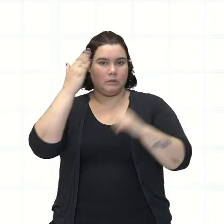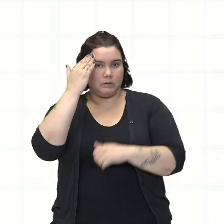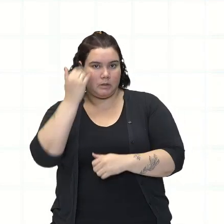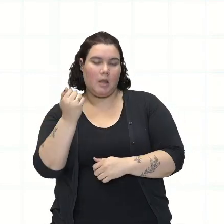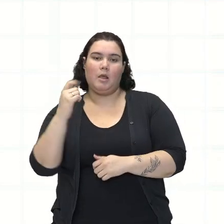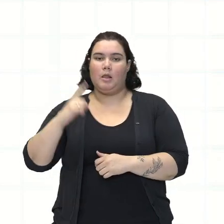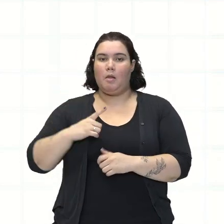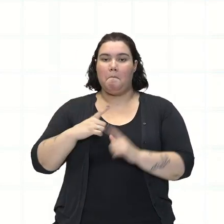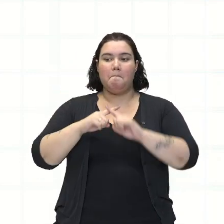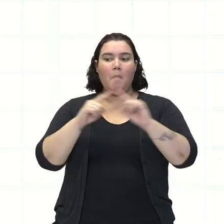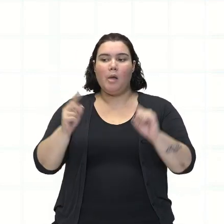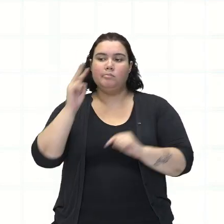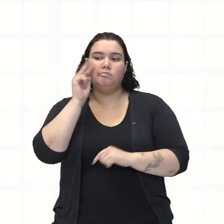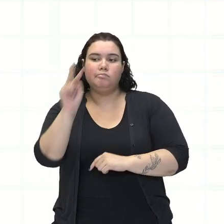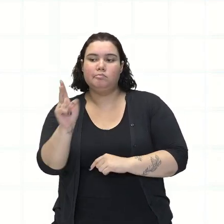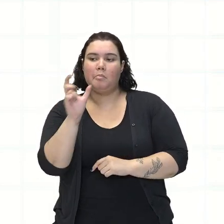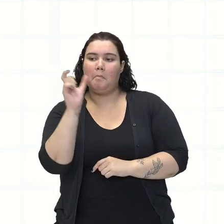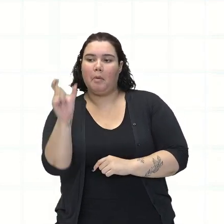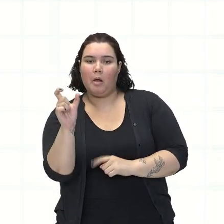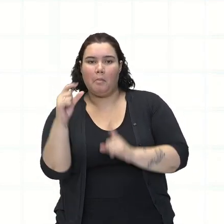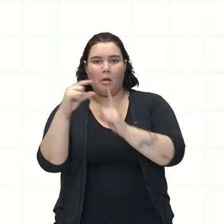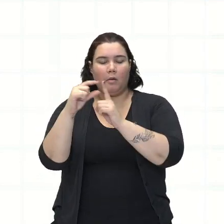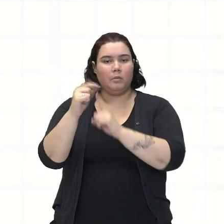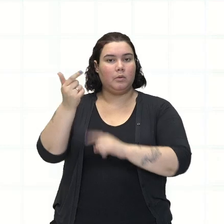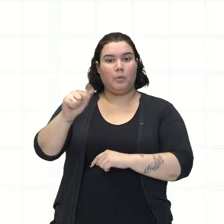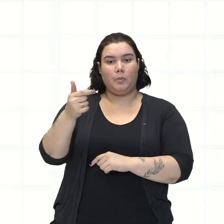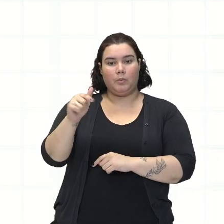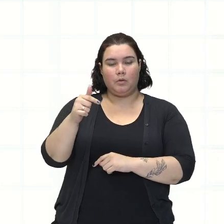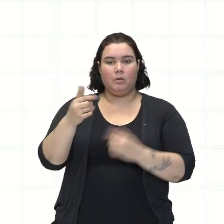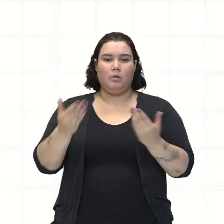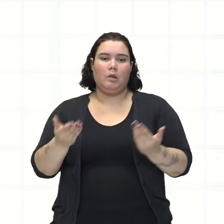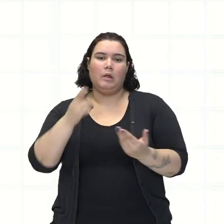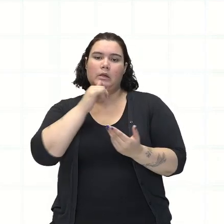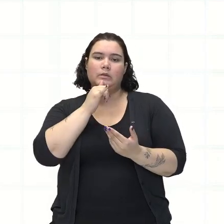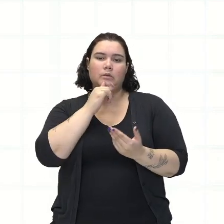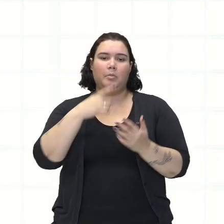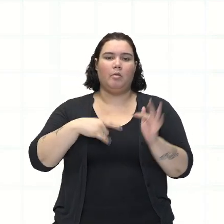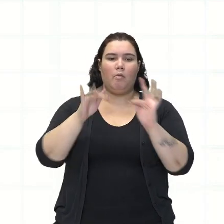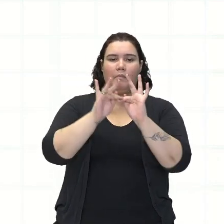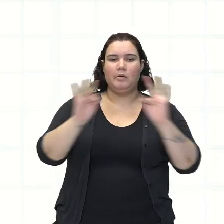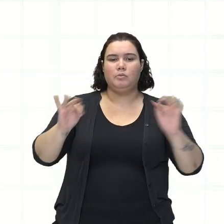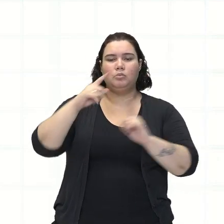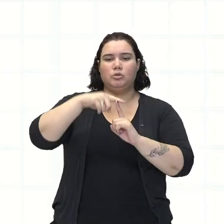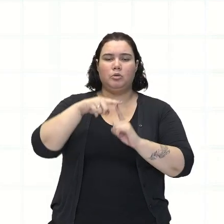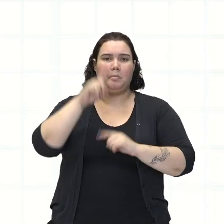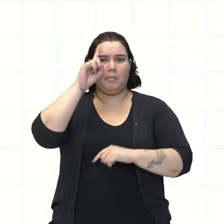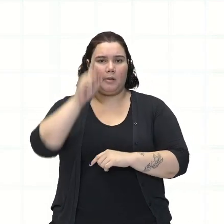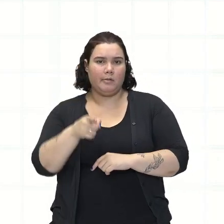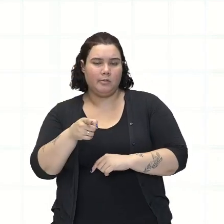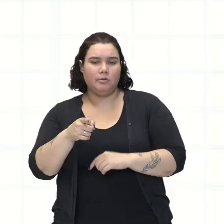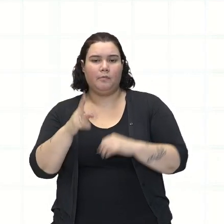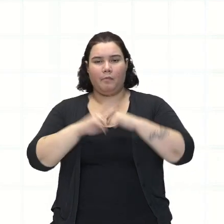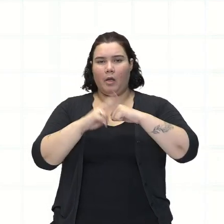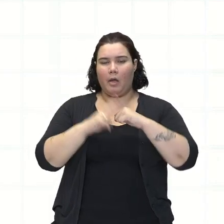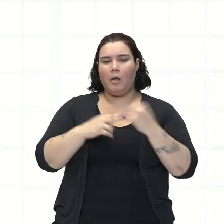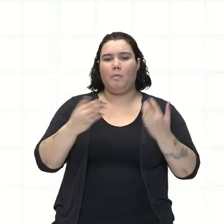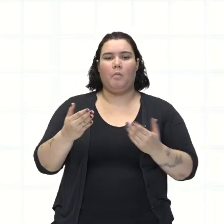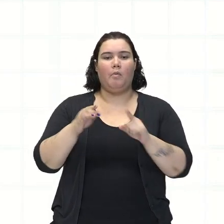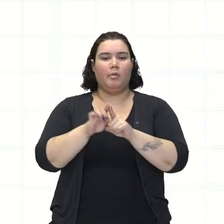ele não aparece escrito. É comum imperativos, frases que o sujeito já foi mencionado anteriormente, olha lá. Por exemplo, a gente tem